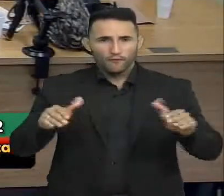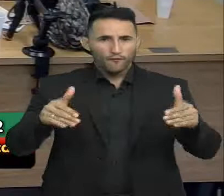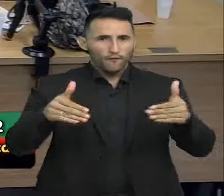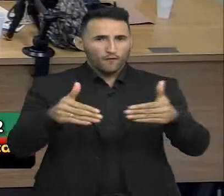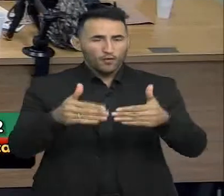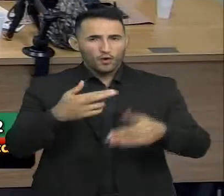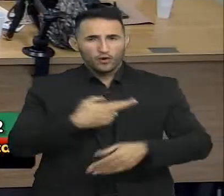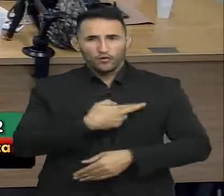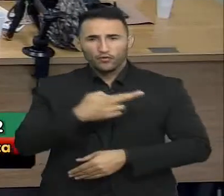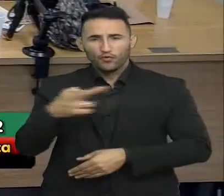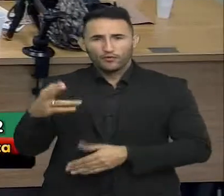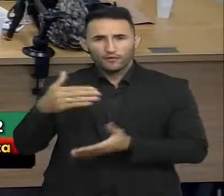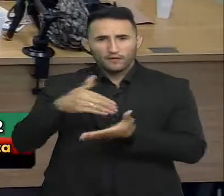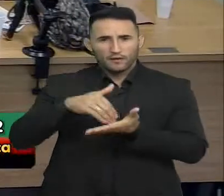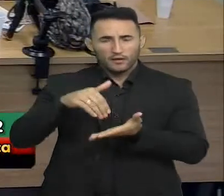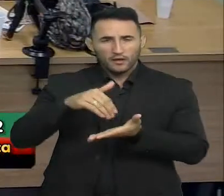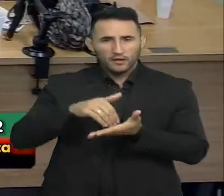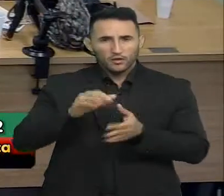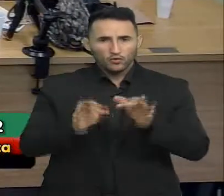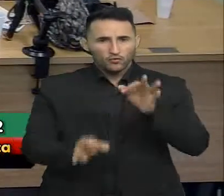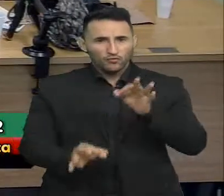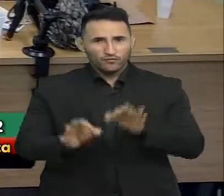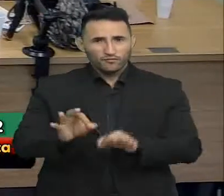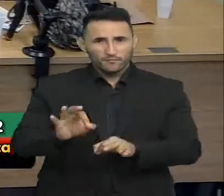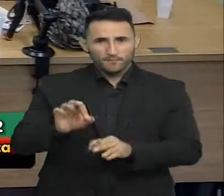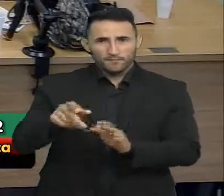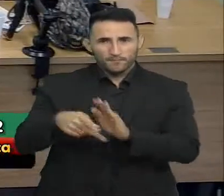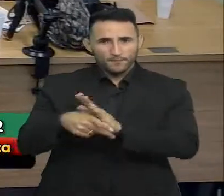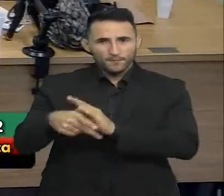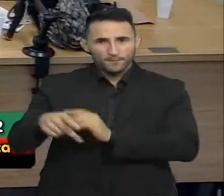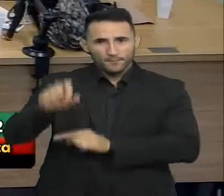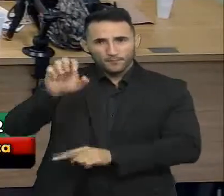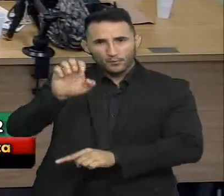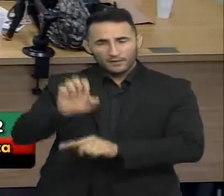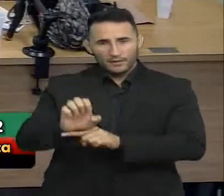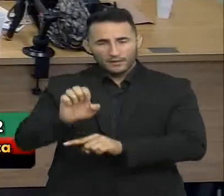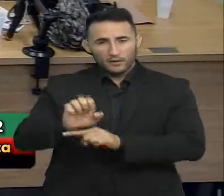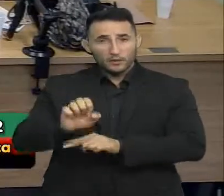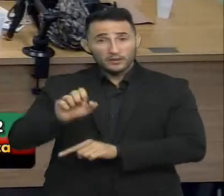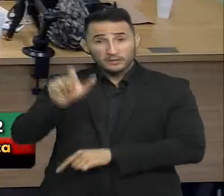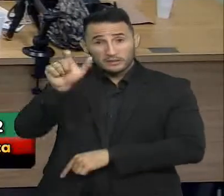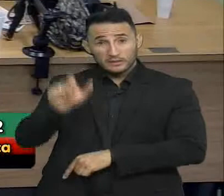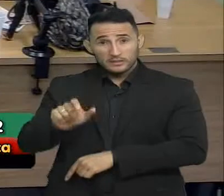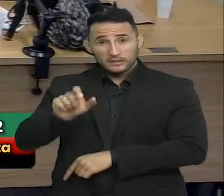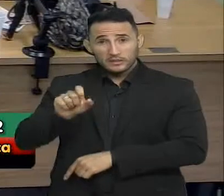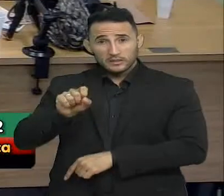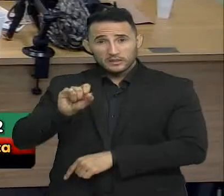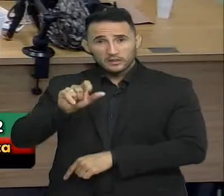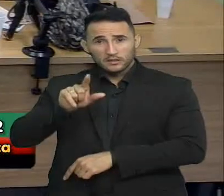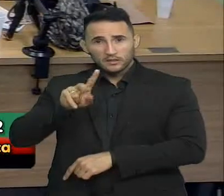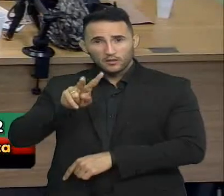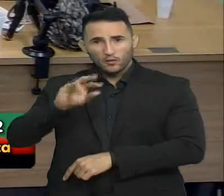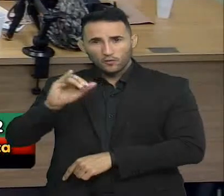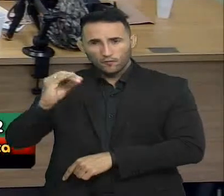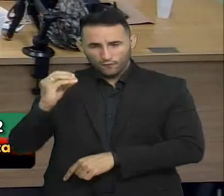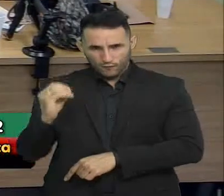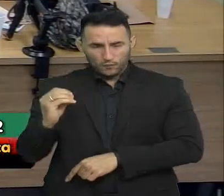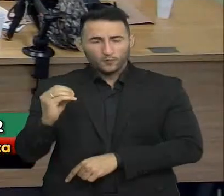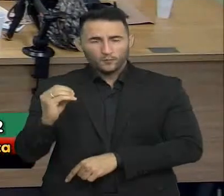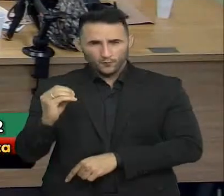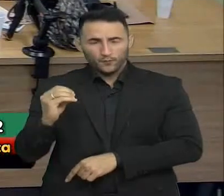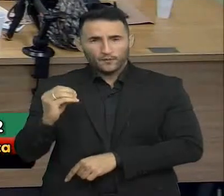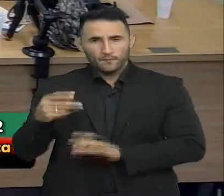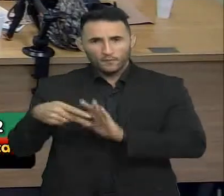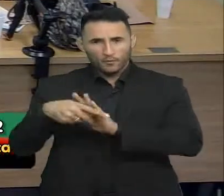Secretaria de Justiça do Estado, assim também como a Fânia, né? Silvio Nivaldo, da Profem, que é